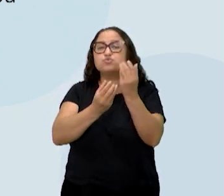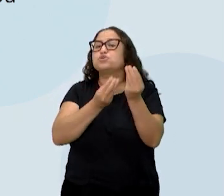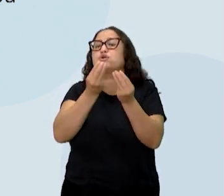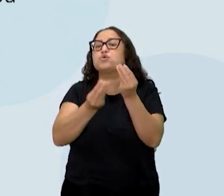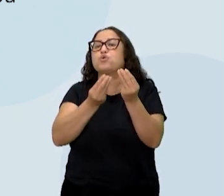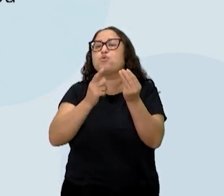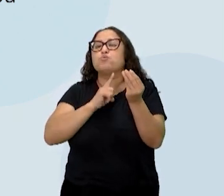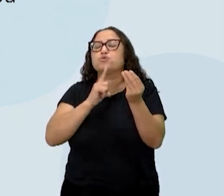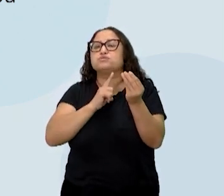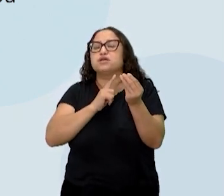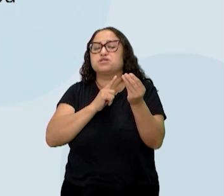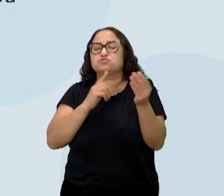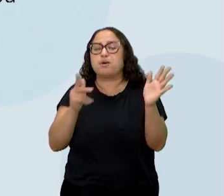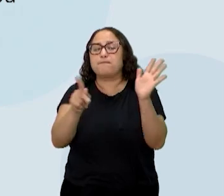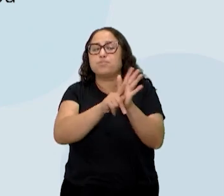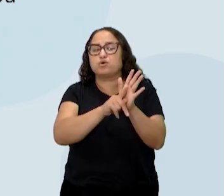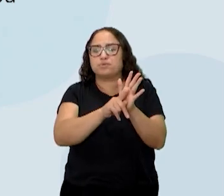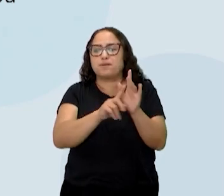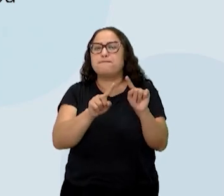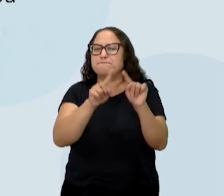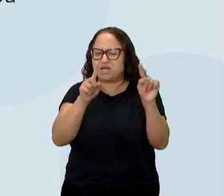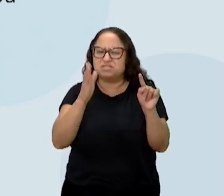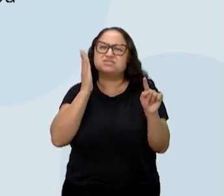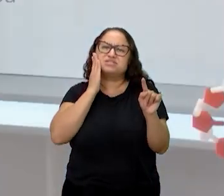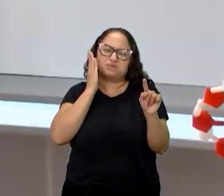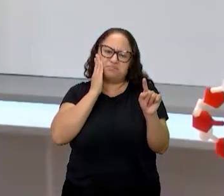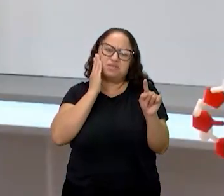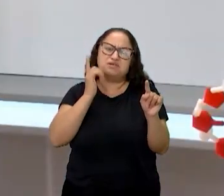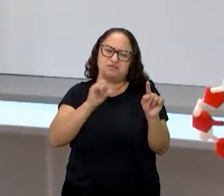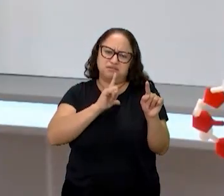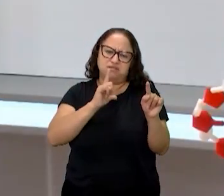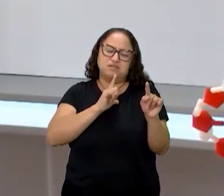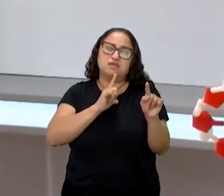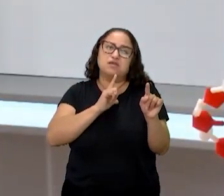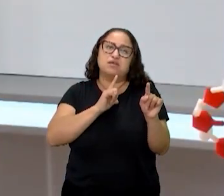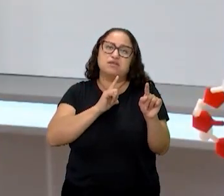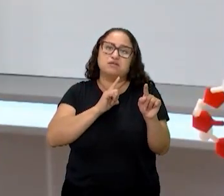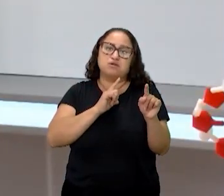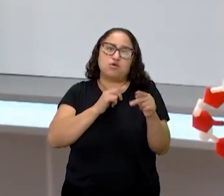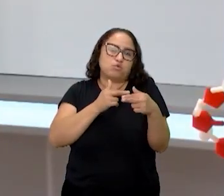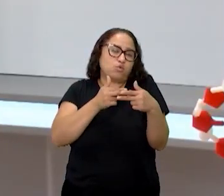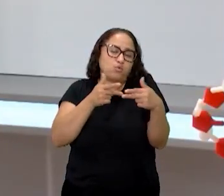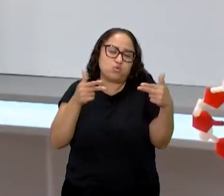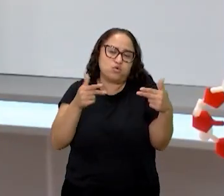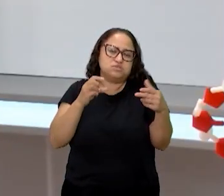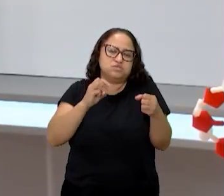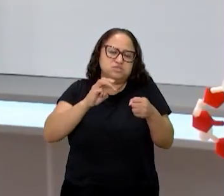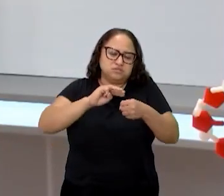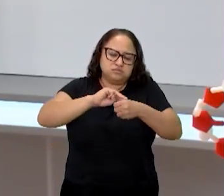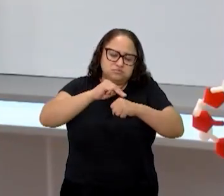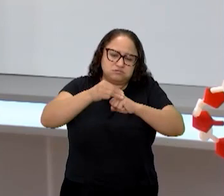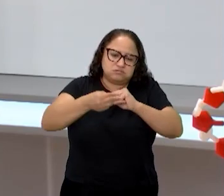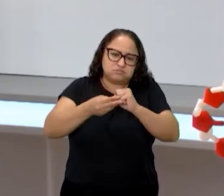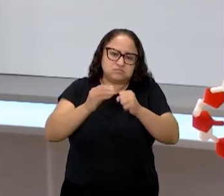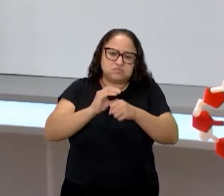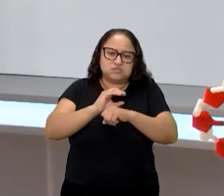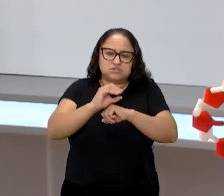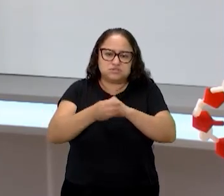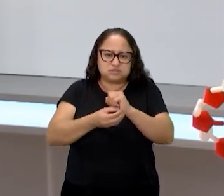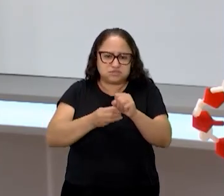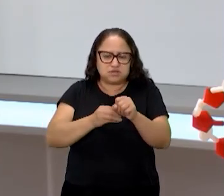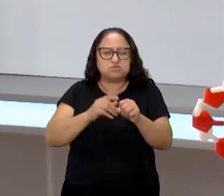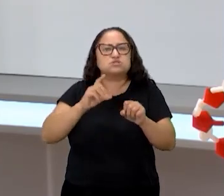estava configurado. Mas ele sabia que existia algo ali nas células que poderia ser,